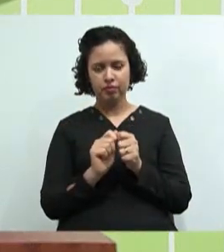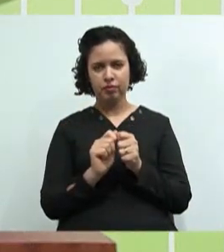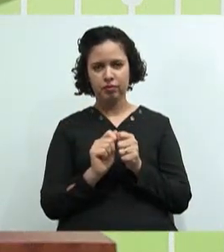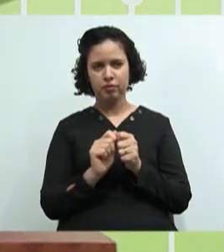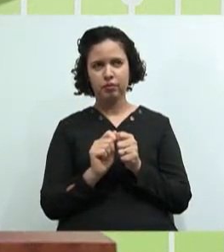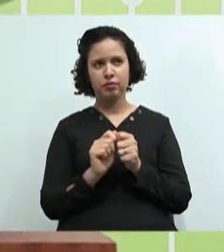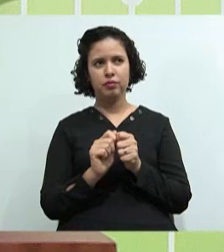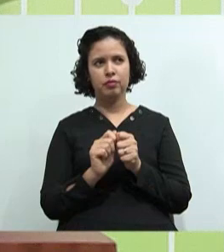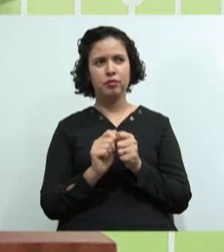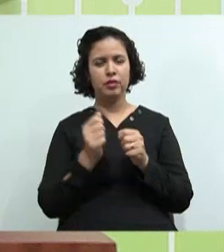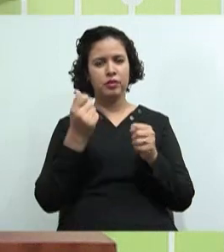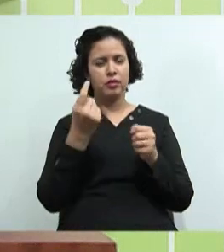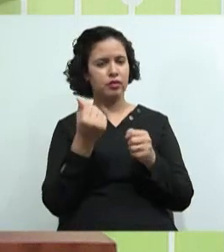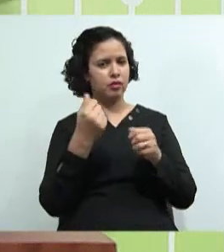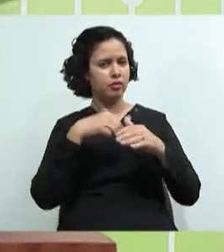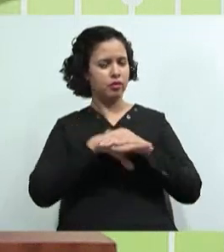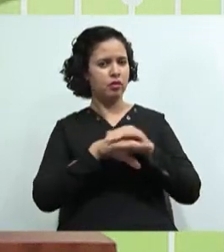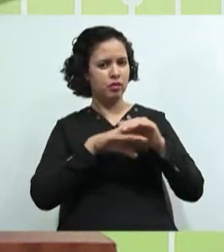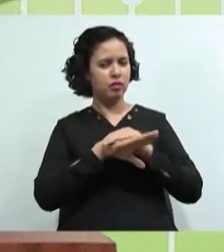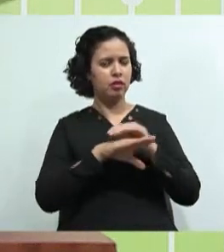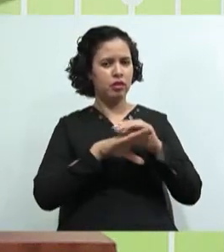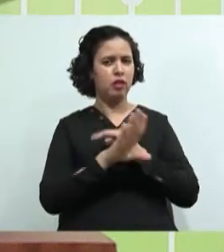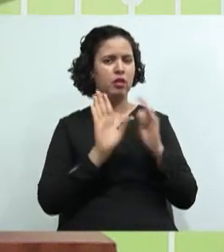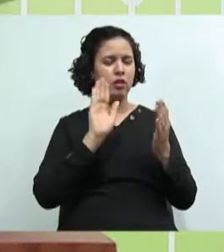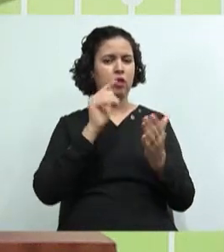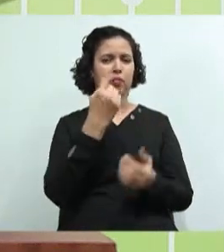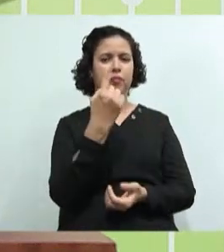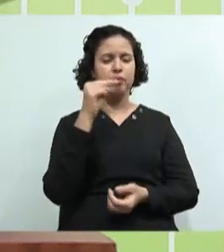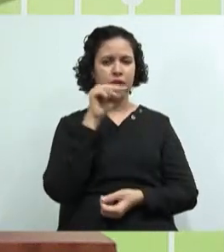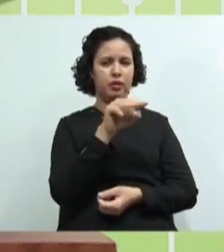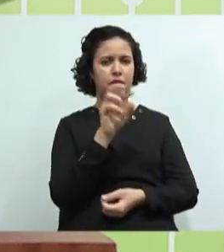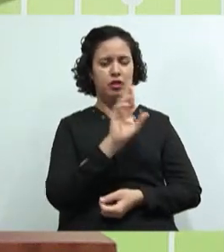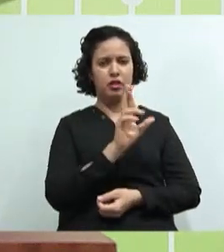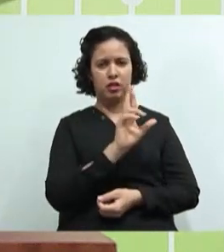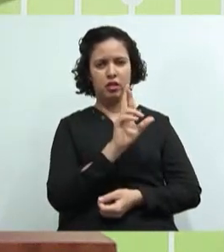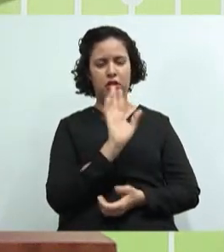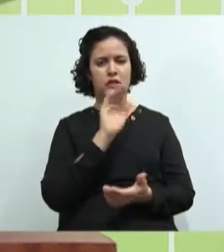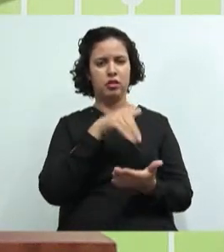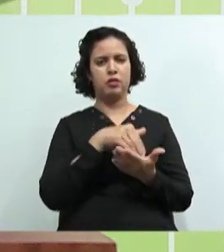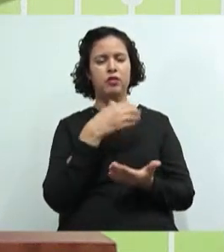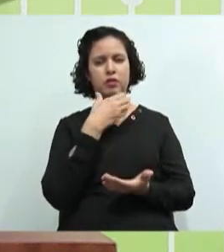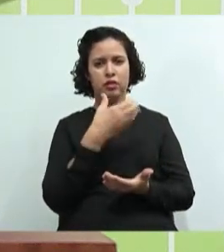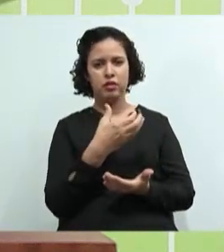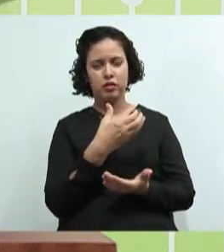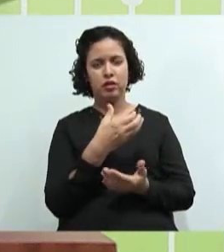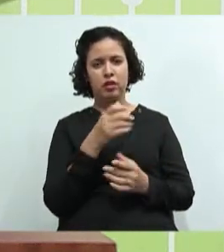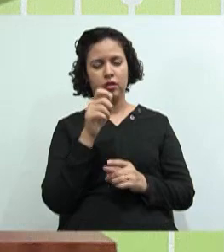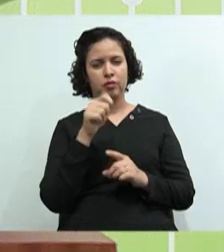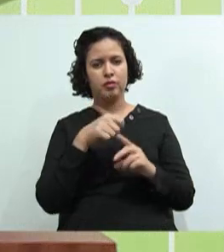invés de eu guardar R$ 1.000 até o final do ano, eu vou guardar durante 3 meses R$ 1.500 para